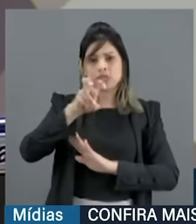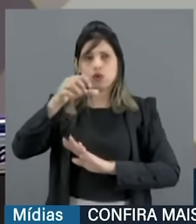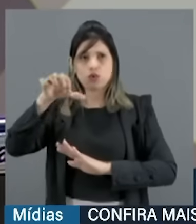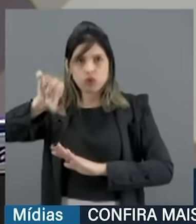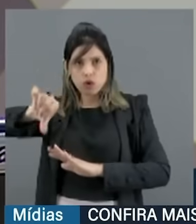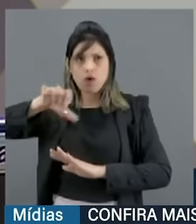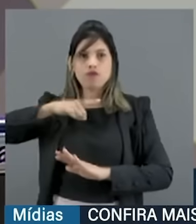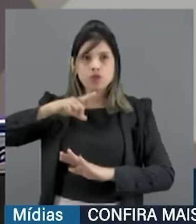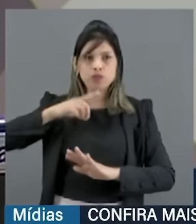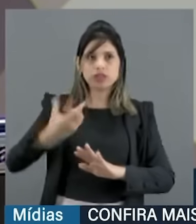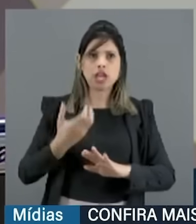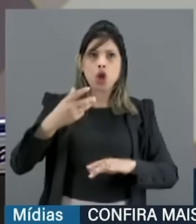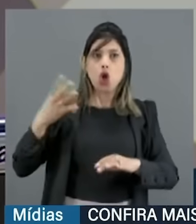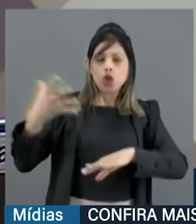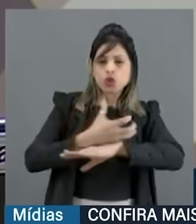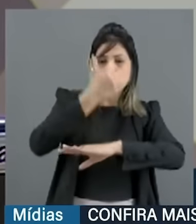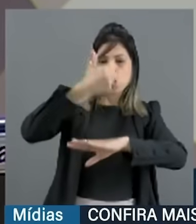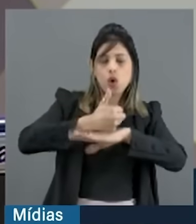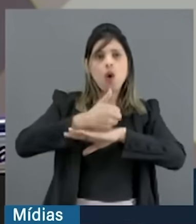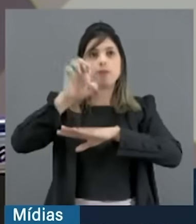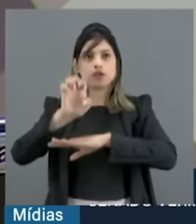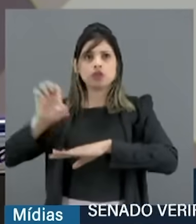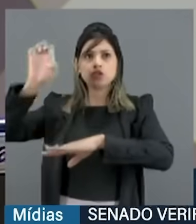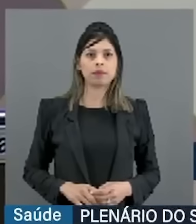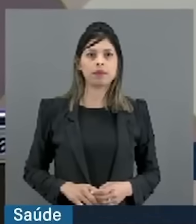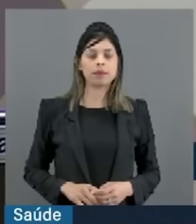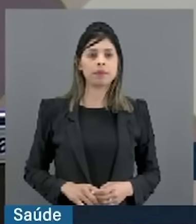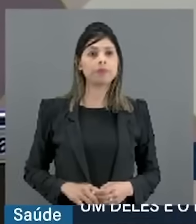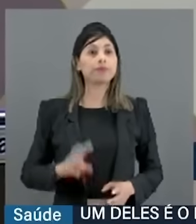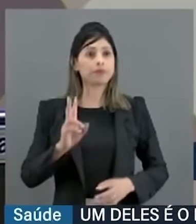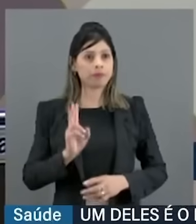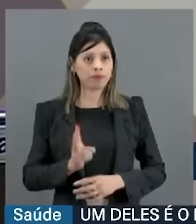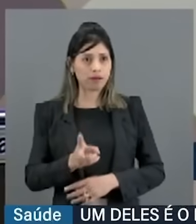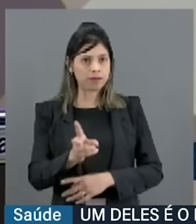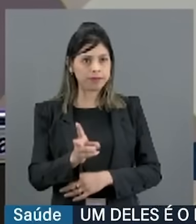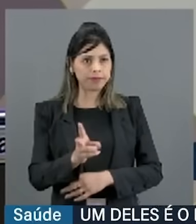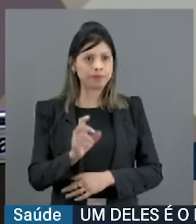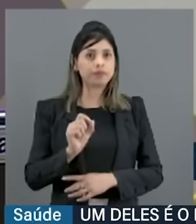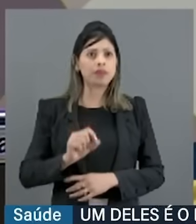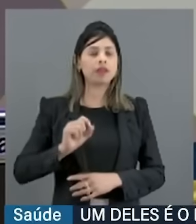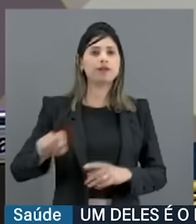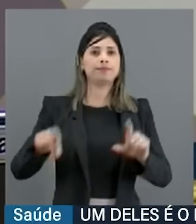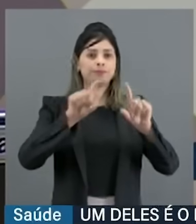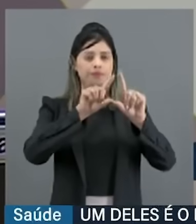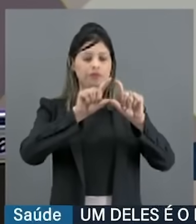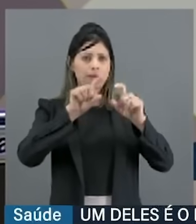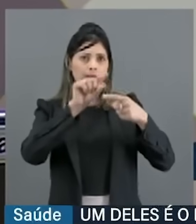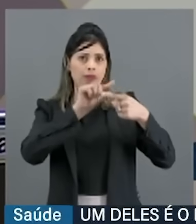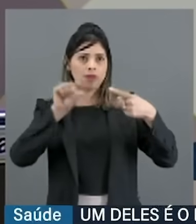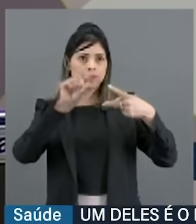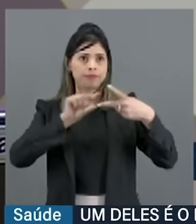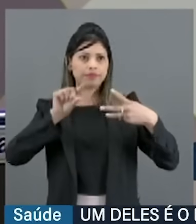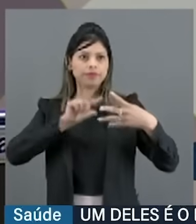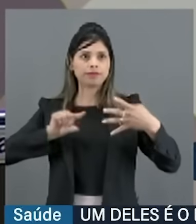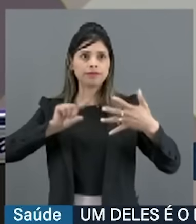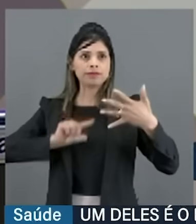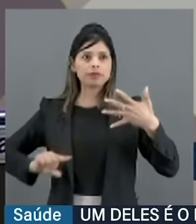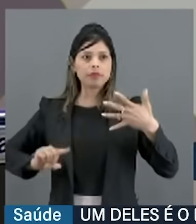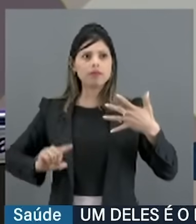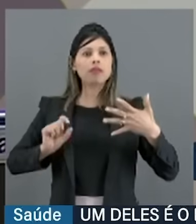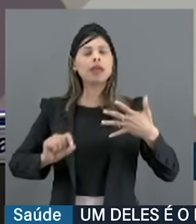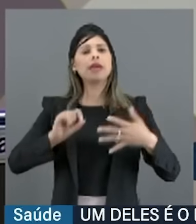Código Penal por condutas dolosas. Então, aqui aos indiciamentos. Com